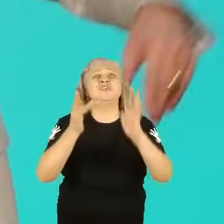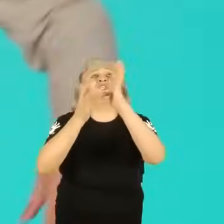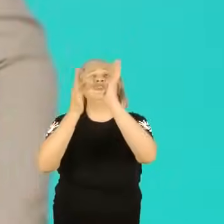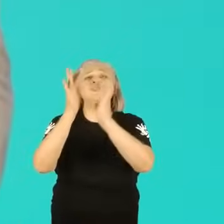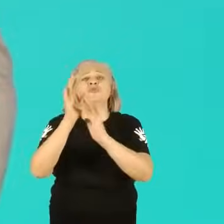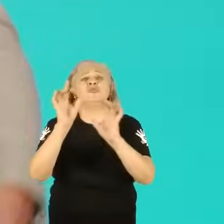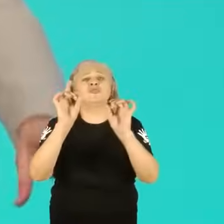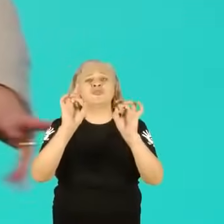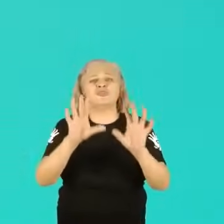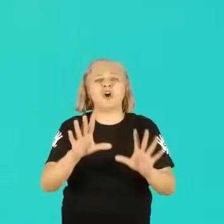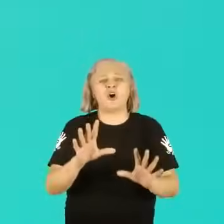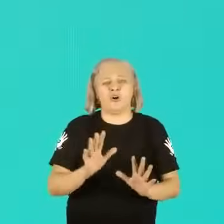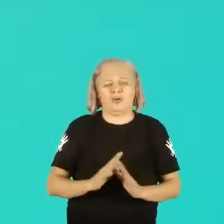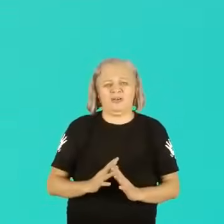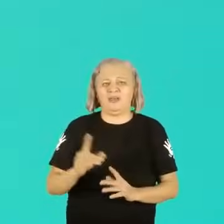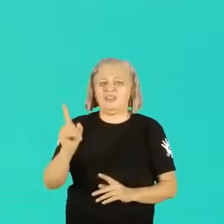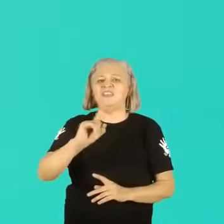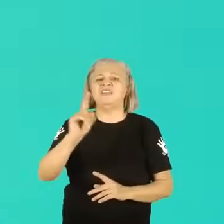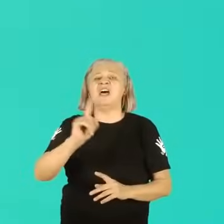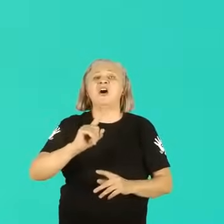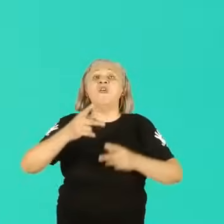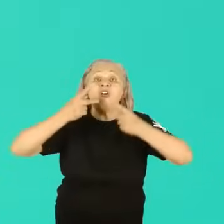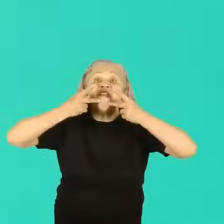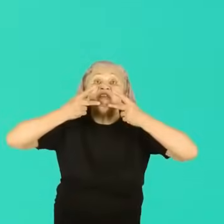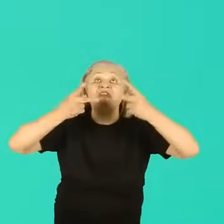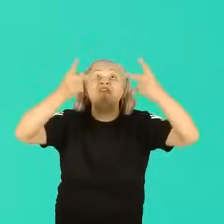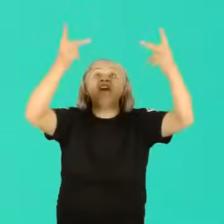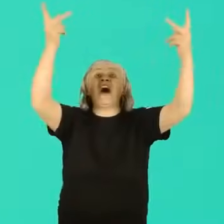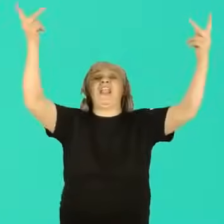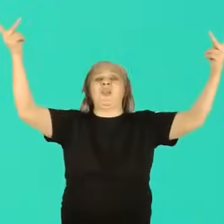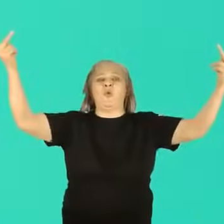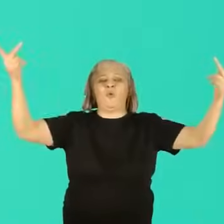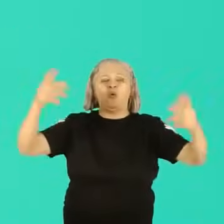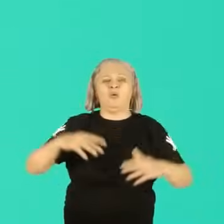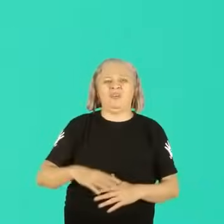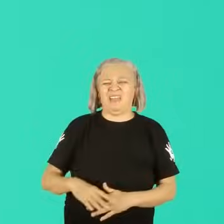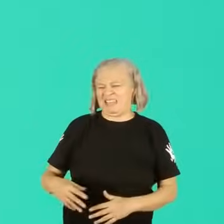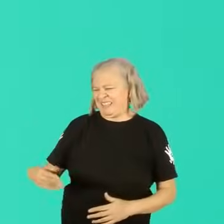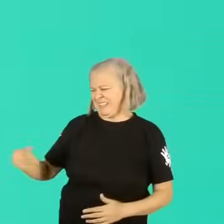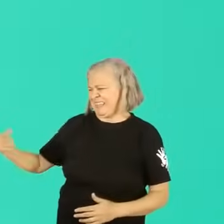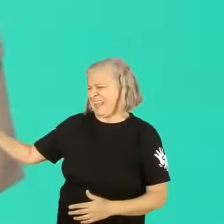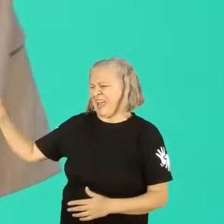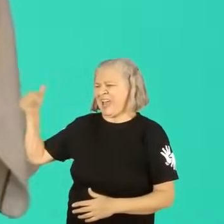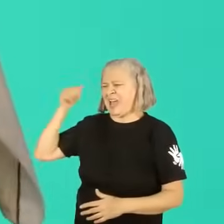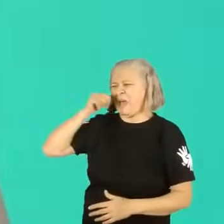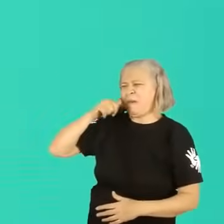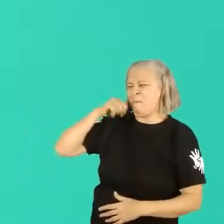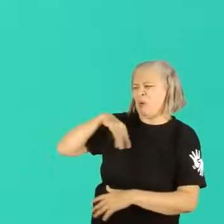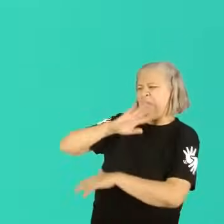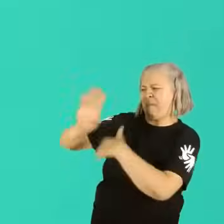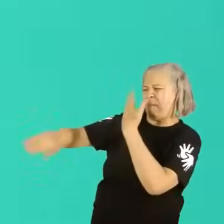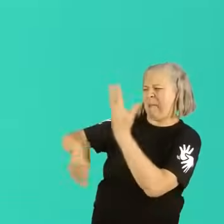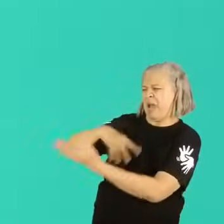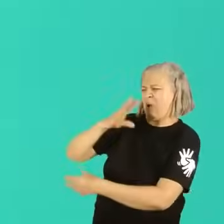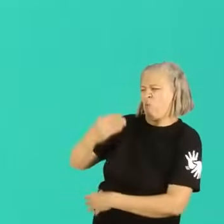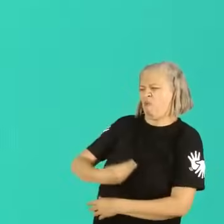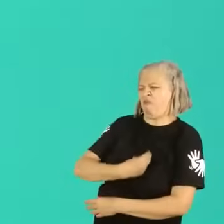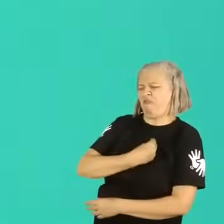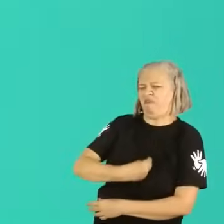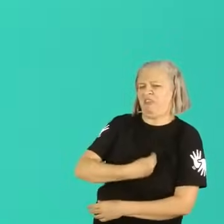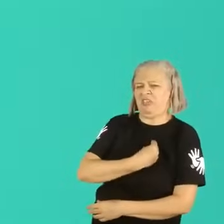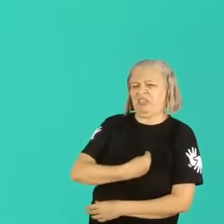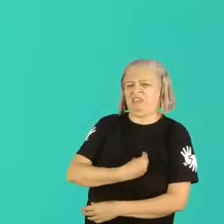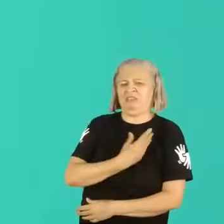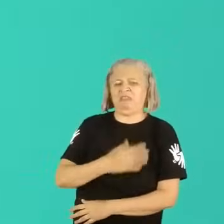O texto não diz, porque ela talvez tenha vivido uma vida desonrada. Ela era uma mulher com uma vida bagunçada.